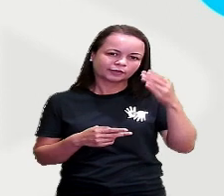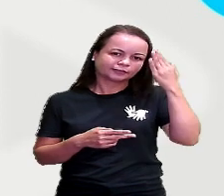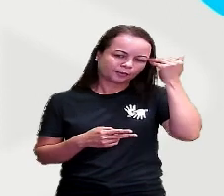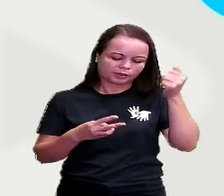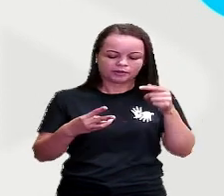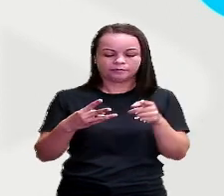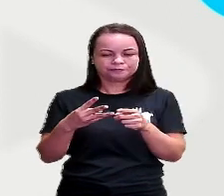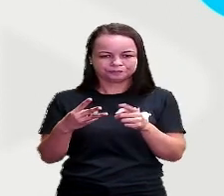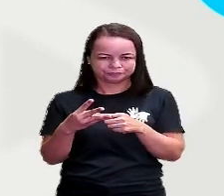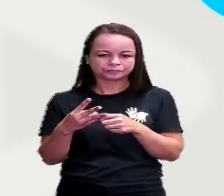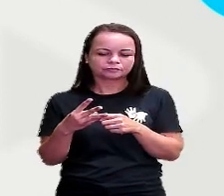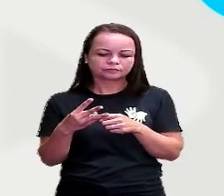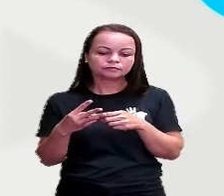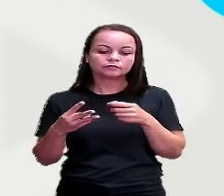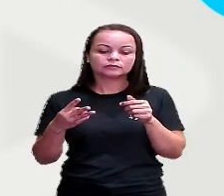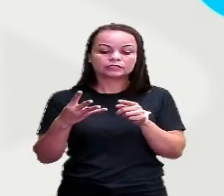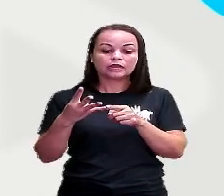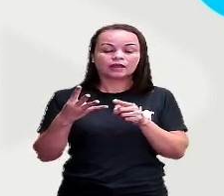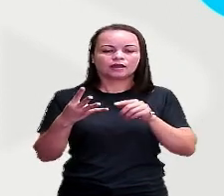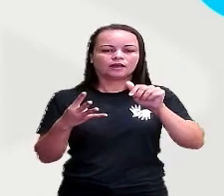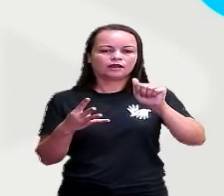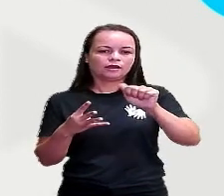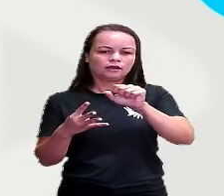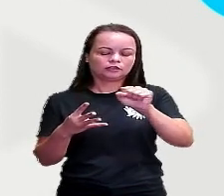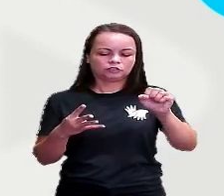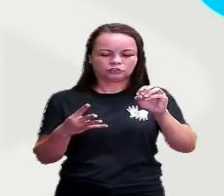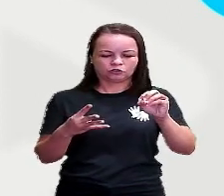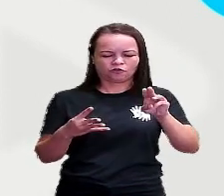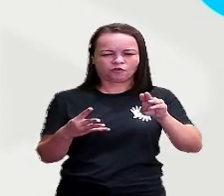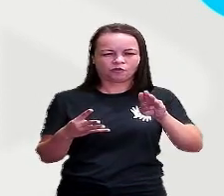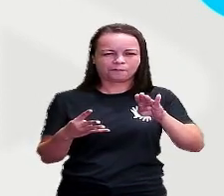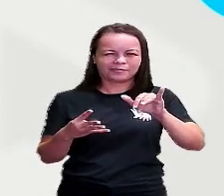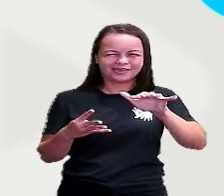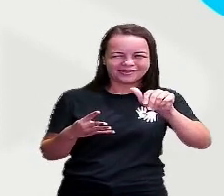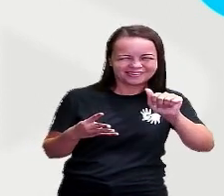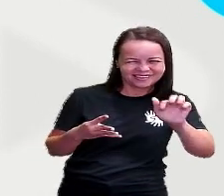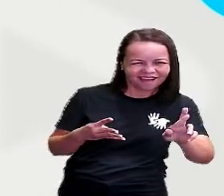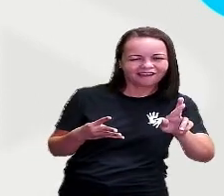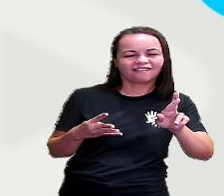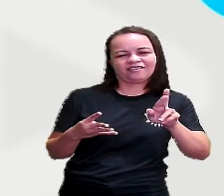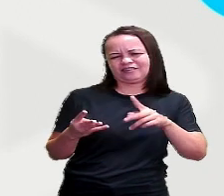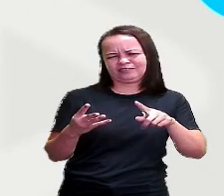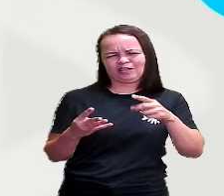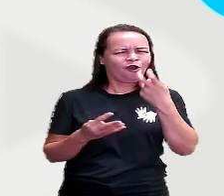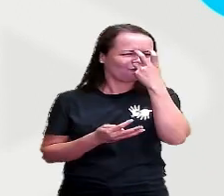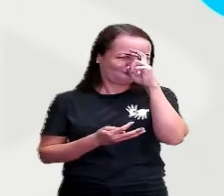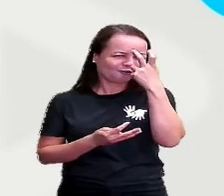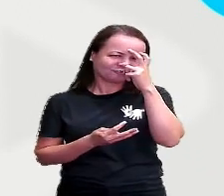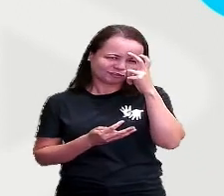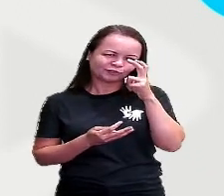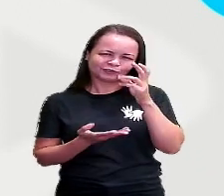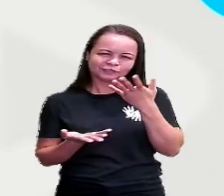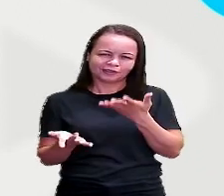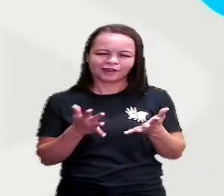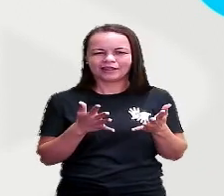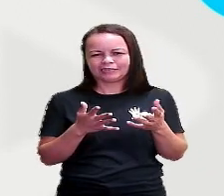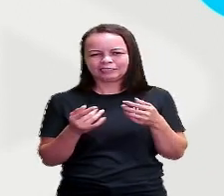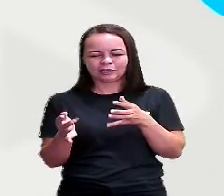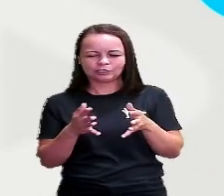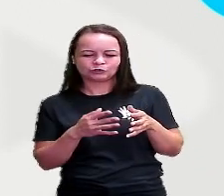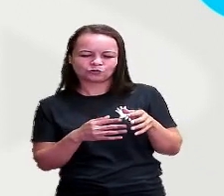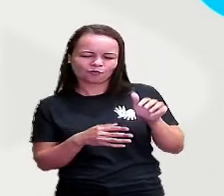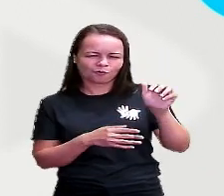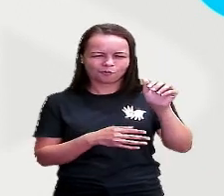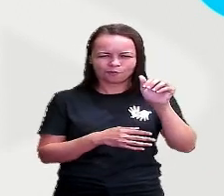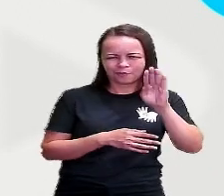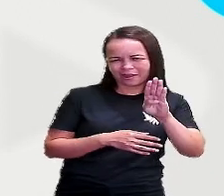fazer, né? Sabia assobiar. Fica um pouquinho confuso mesmo, a gente se confunde, né? De tanto B e de tanto